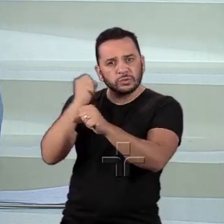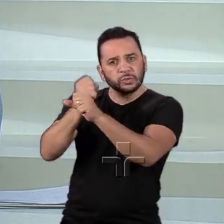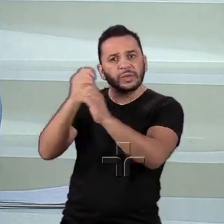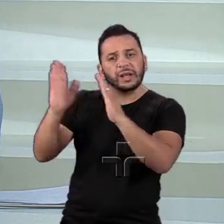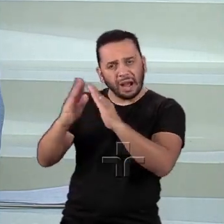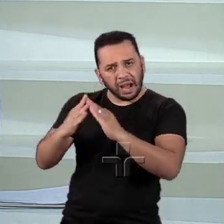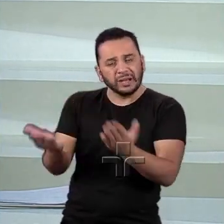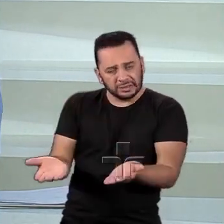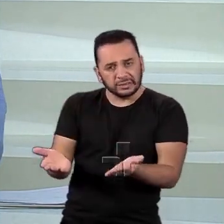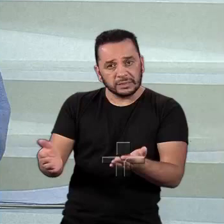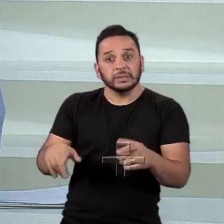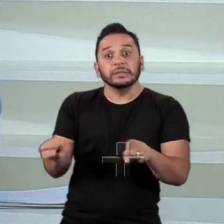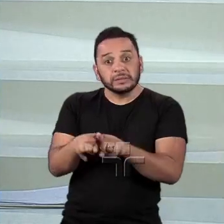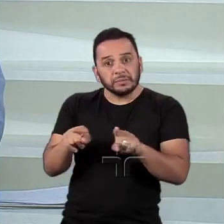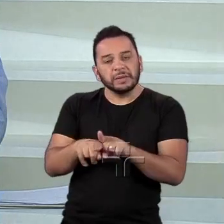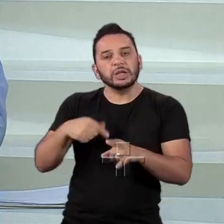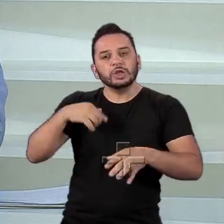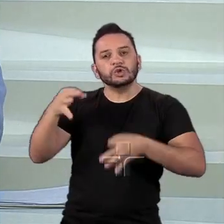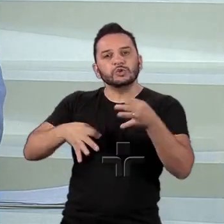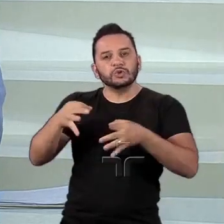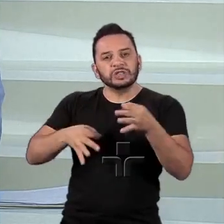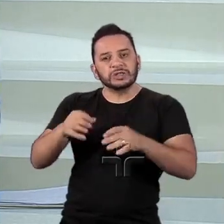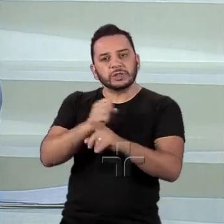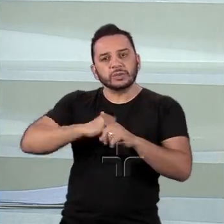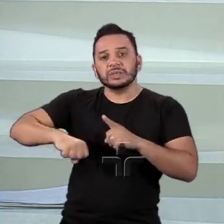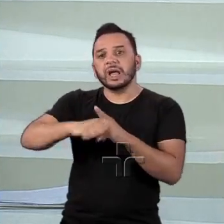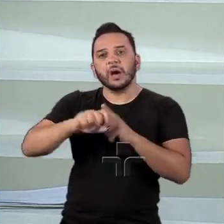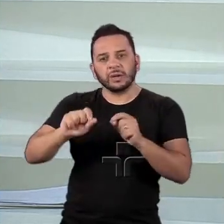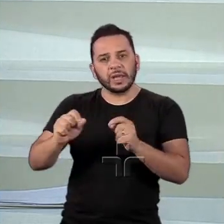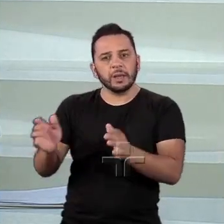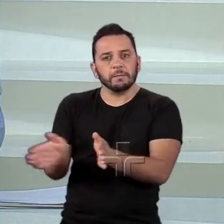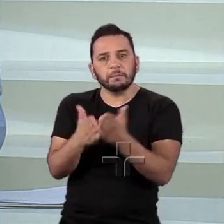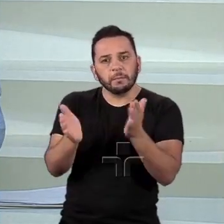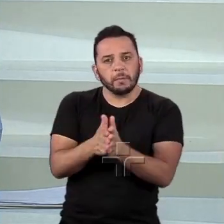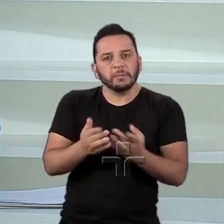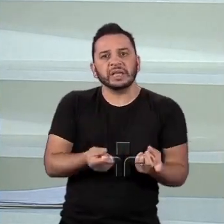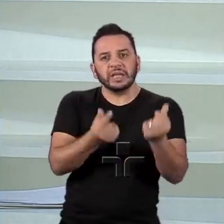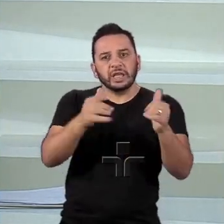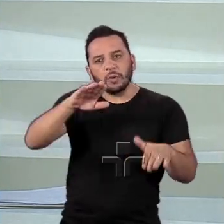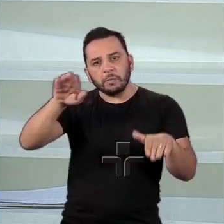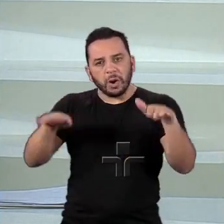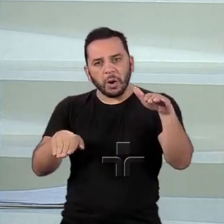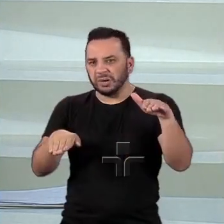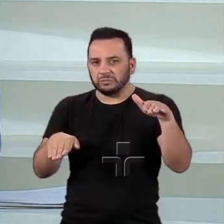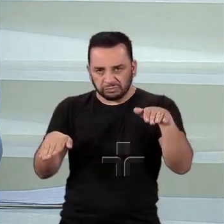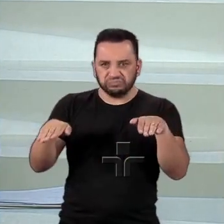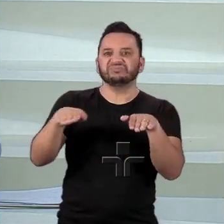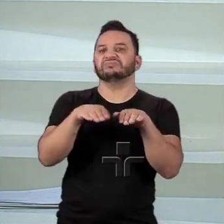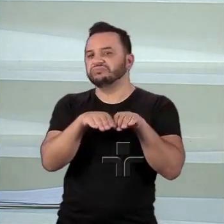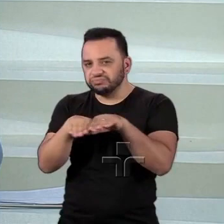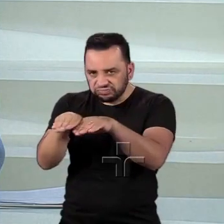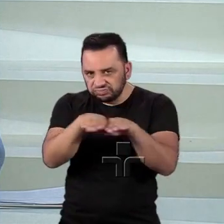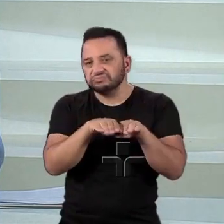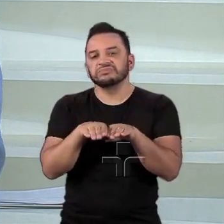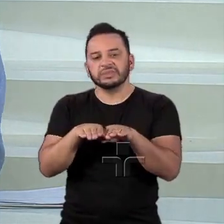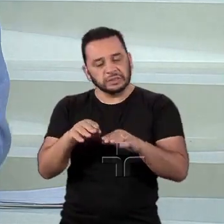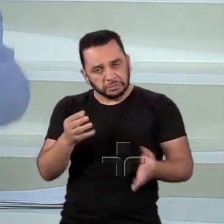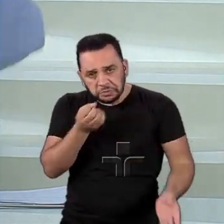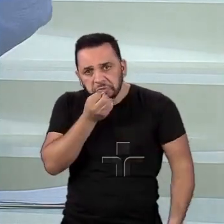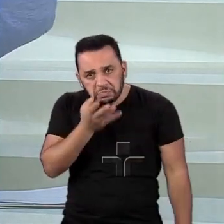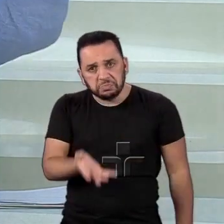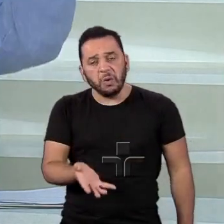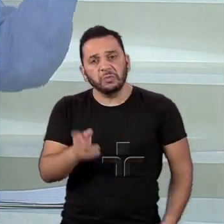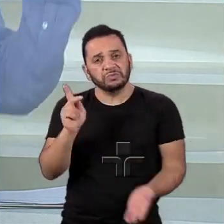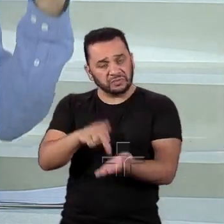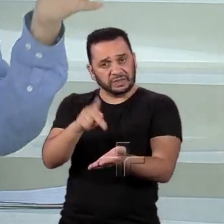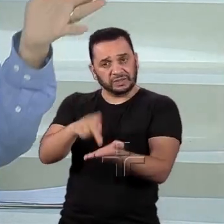equilíbrio ambiental. Equilibra, não tem um predomínio de um desses sobre esse outro. Então isso é uma coisa muito boa e tudo isso